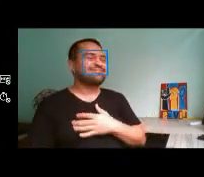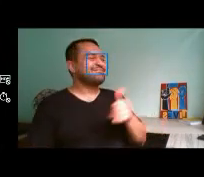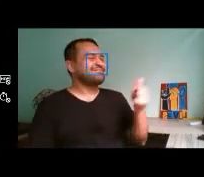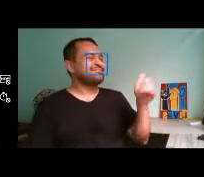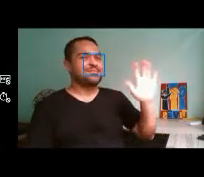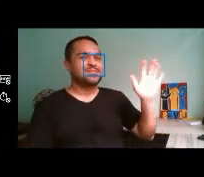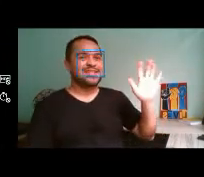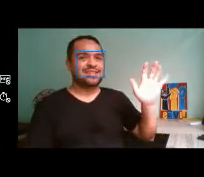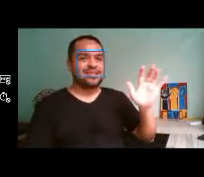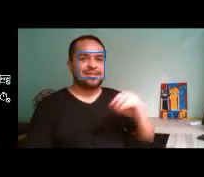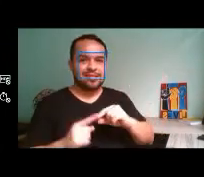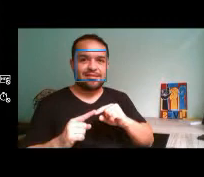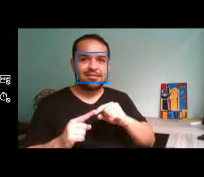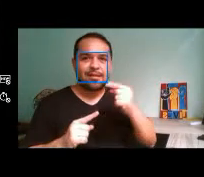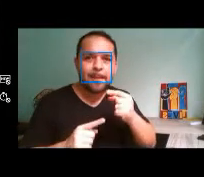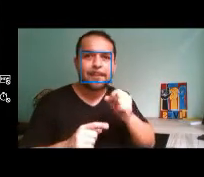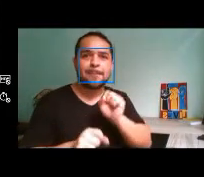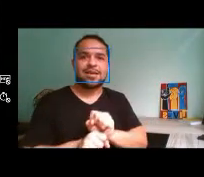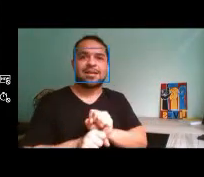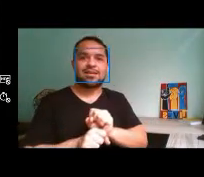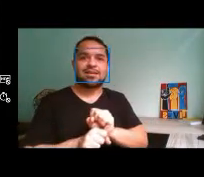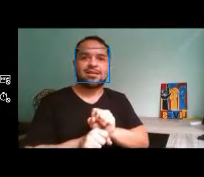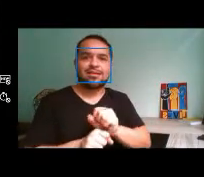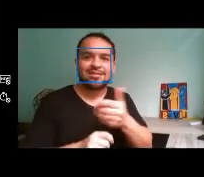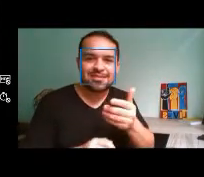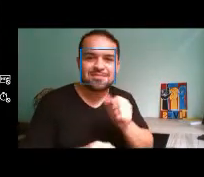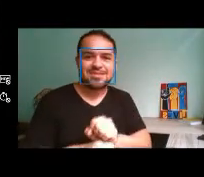começar a odiar e eu parei e disfarcei. Então,